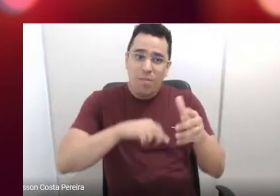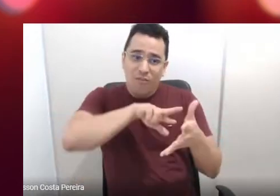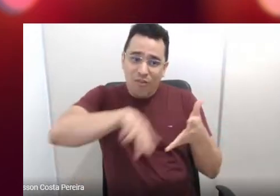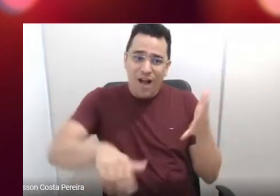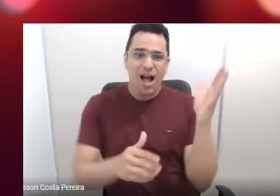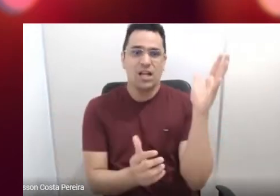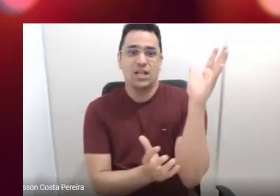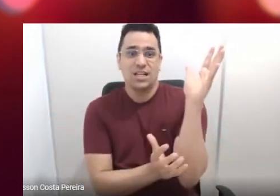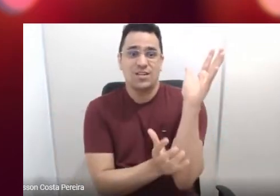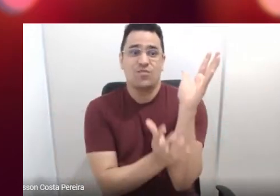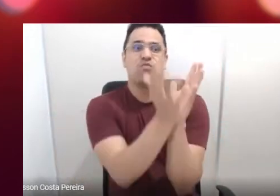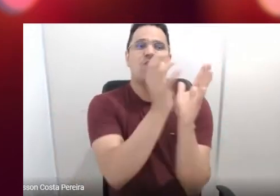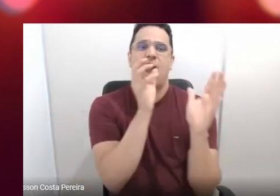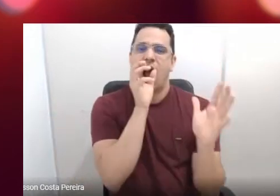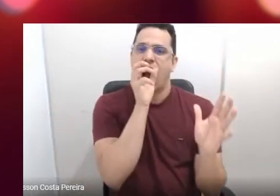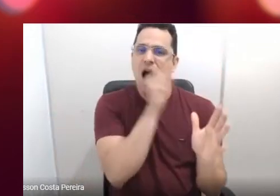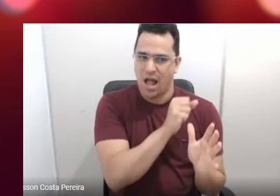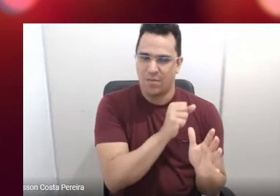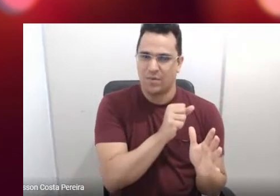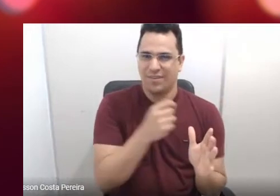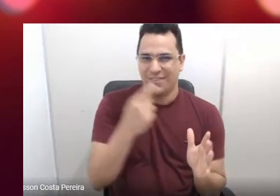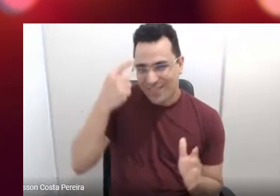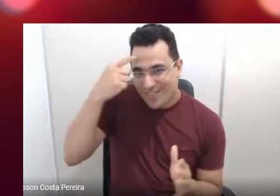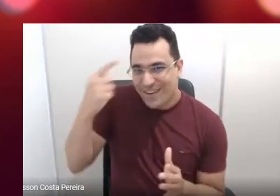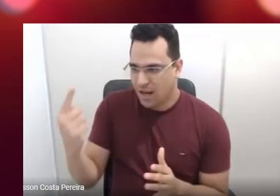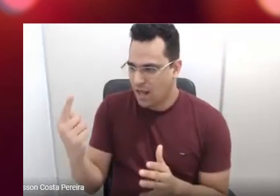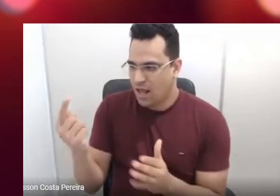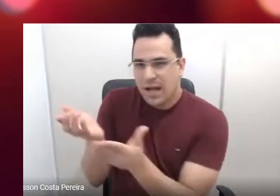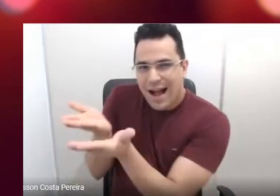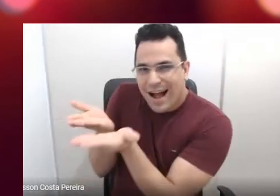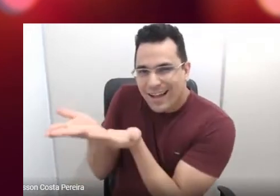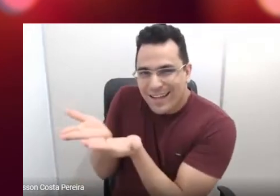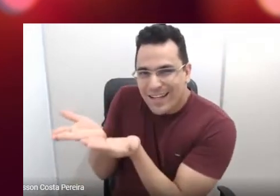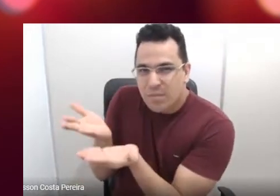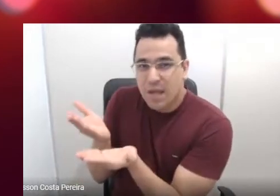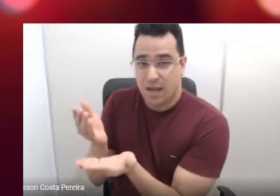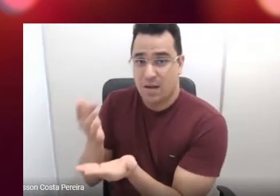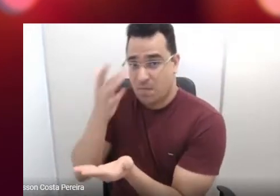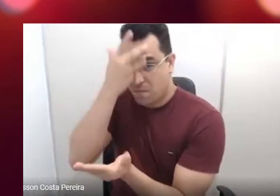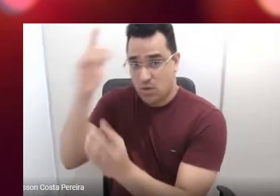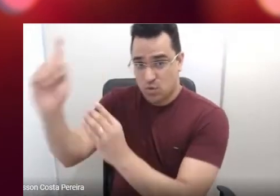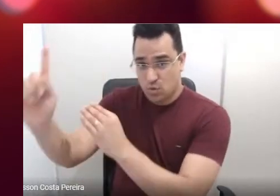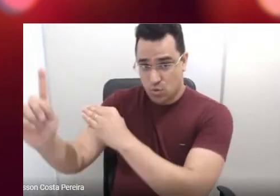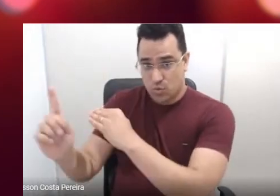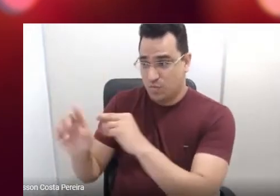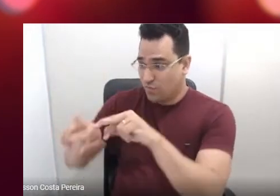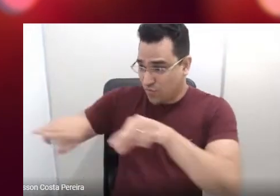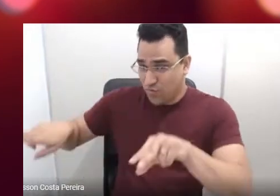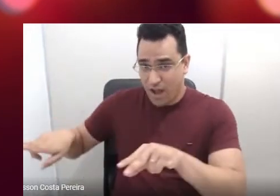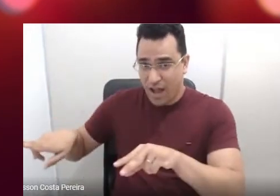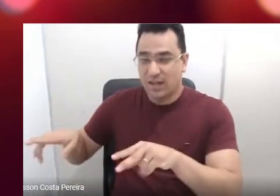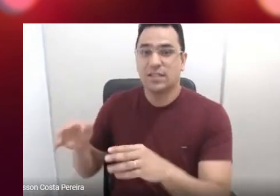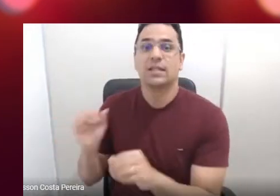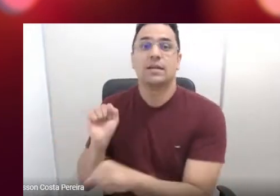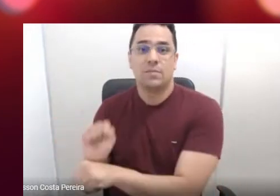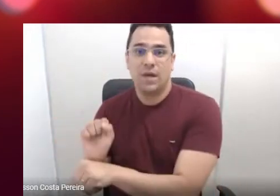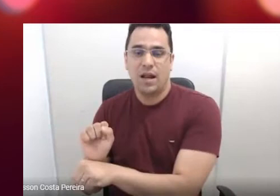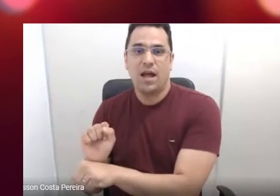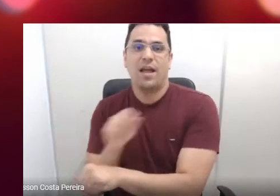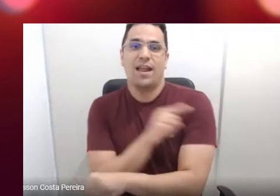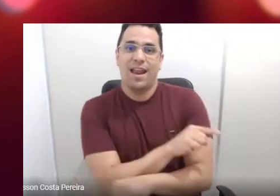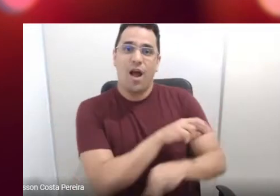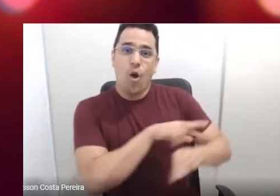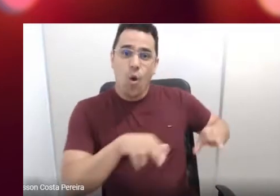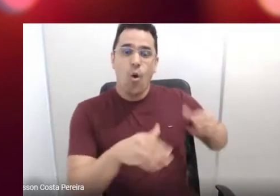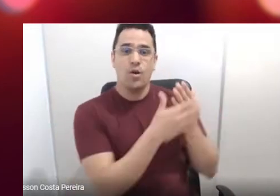ganharam maior dinamismo e resolutividade. Sem atendimento ao público, o setor administrativo conseguiu organizar